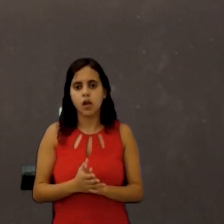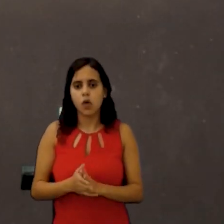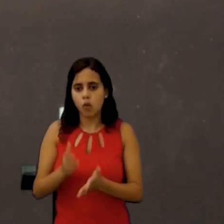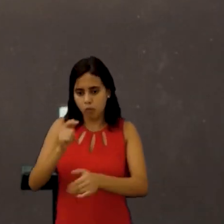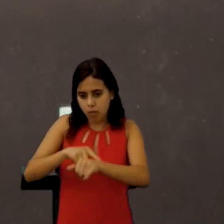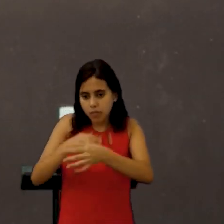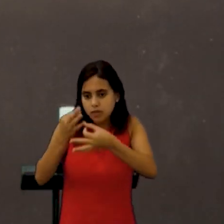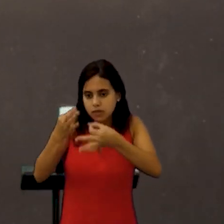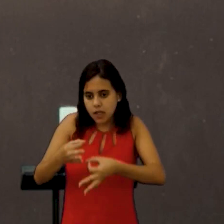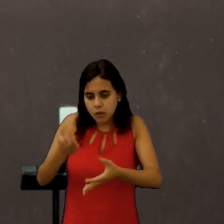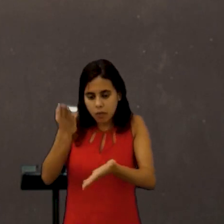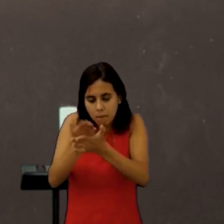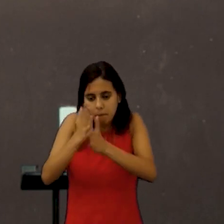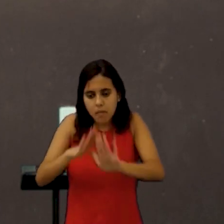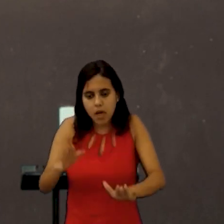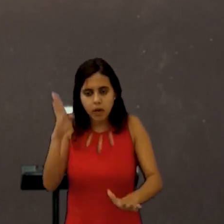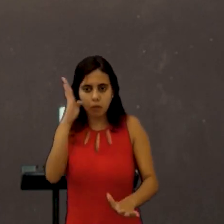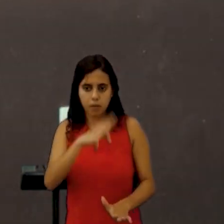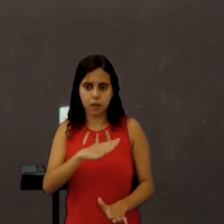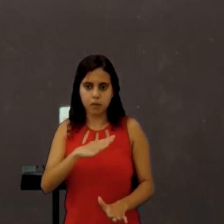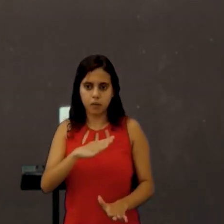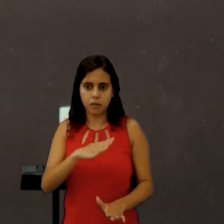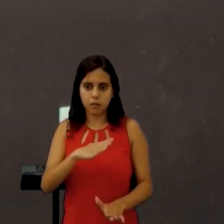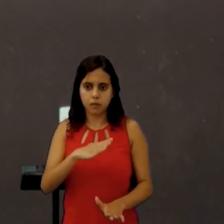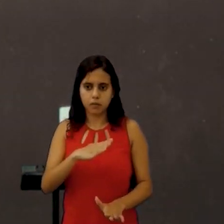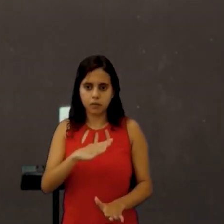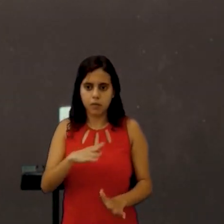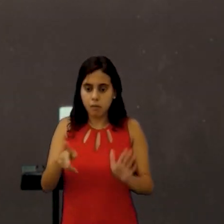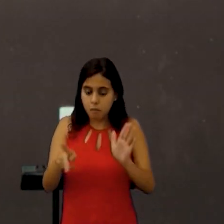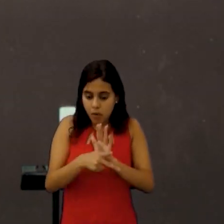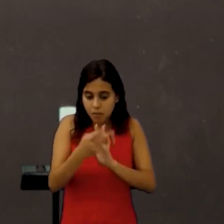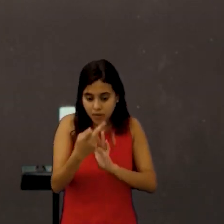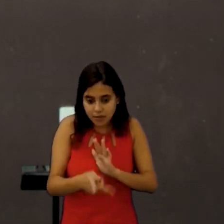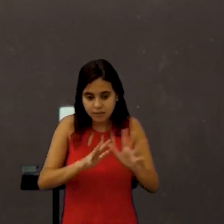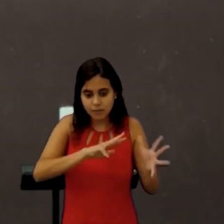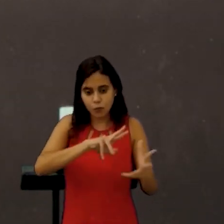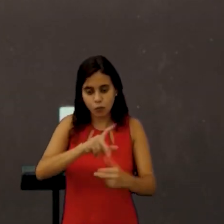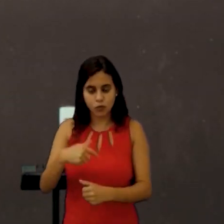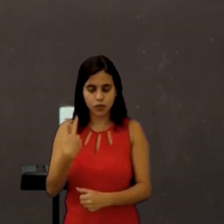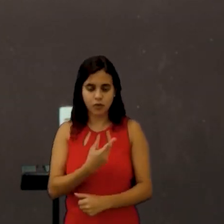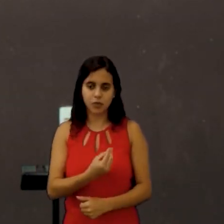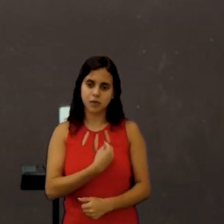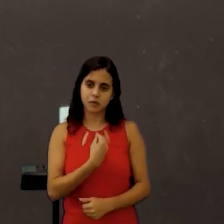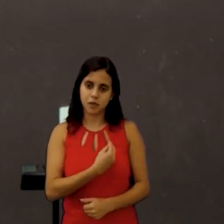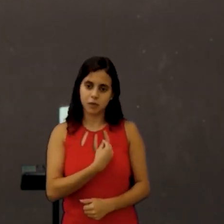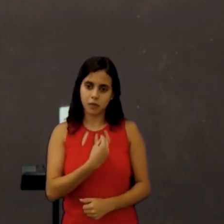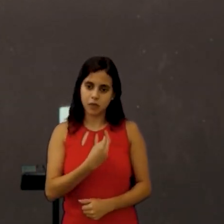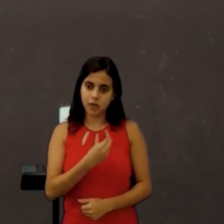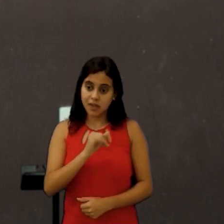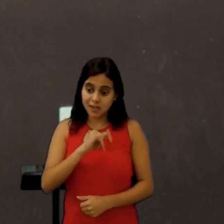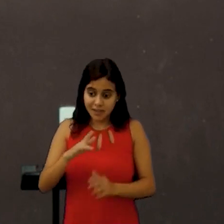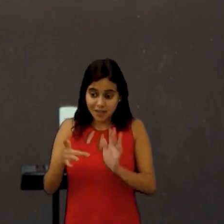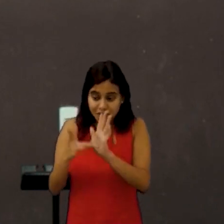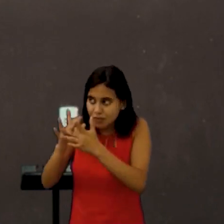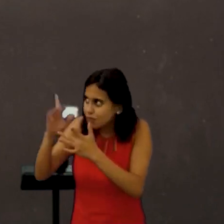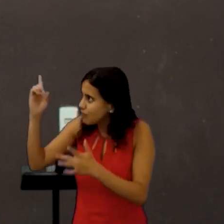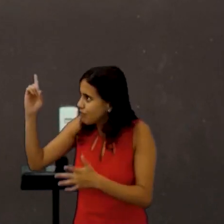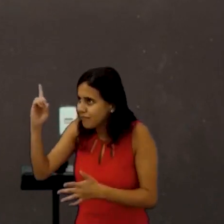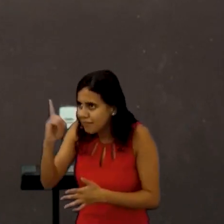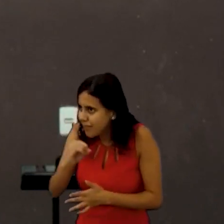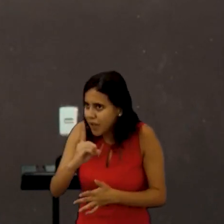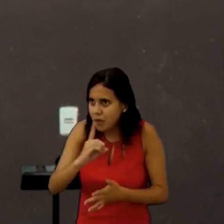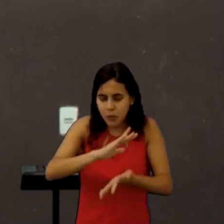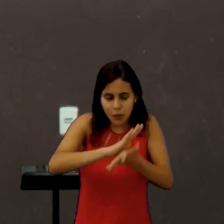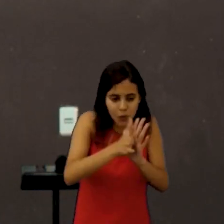refrear o mal, faz parte desse mundo que nós vivemos. E, infelizmente, enquanto Jesus não voltar e mandar bala em tudo